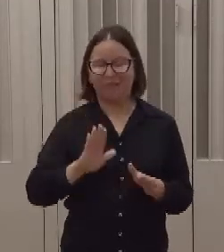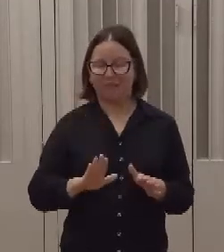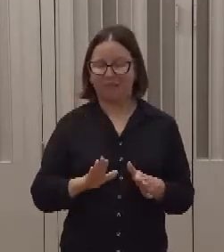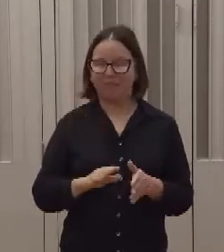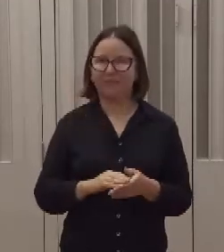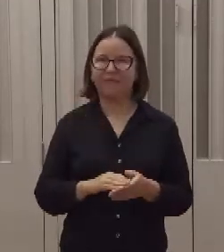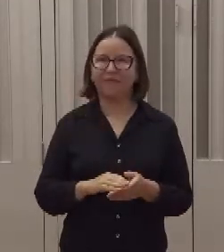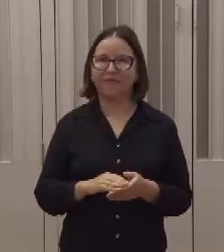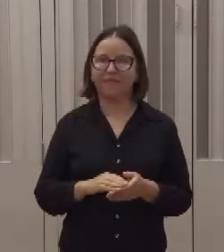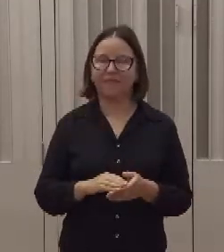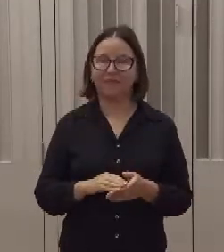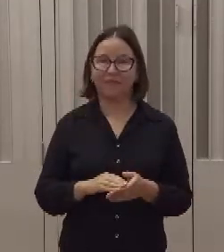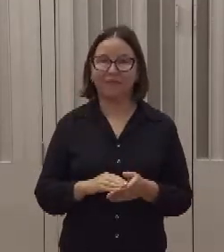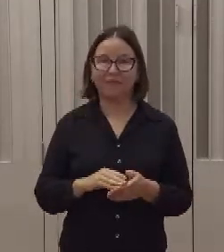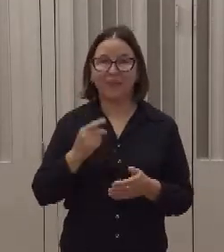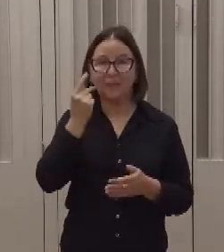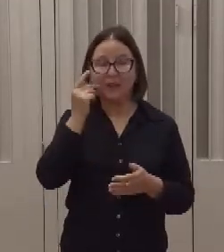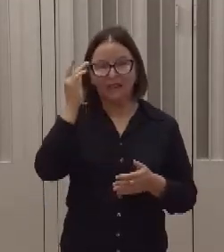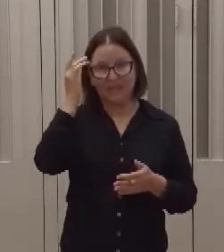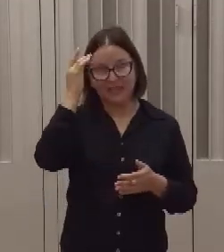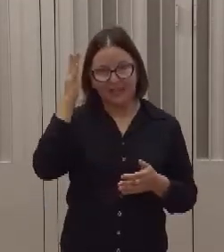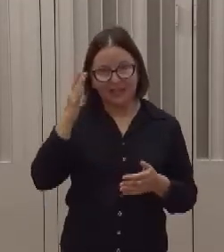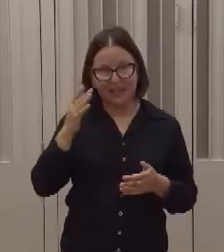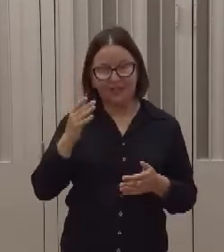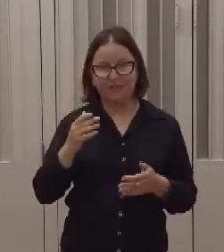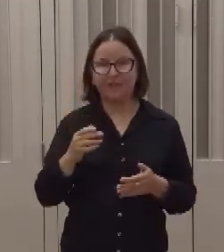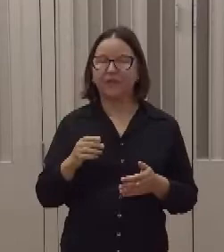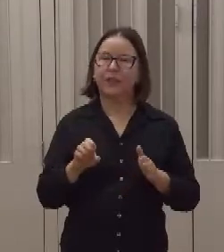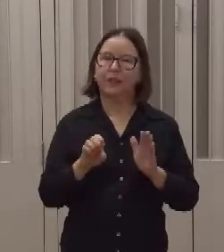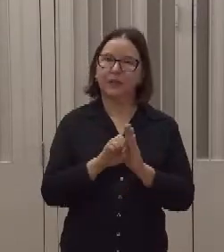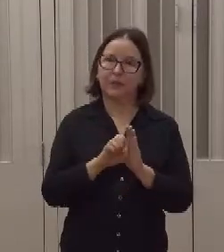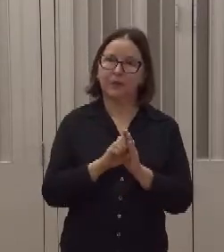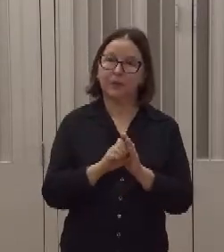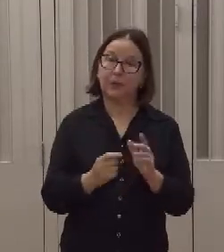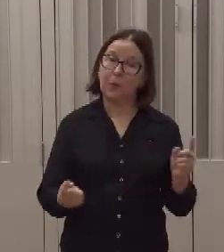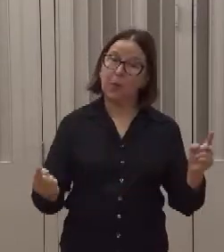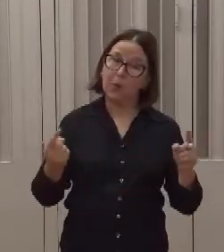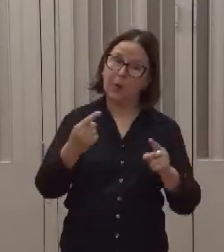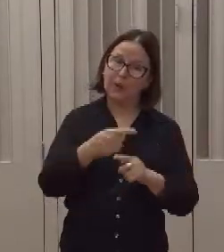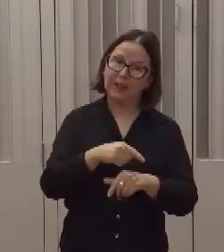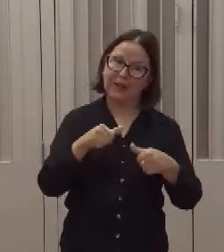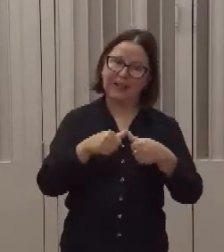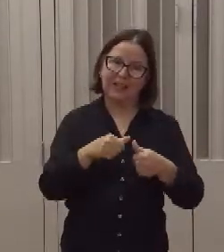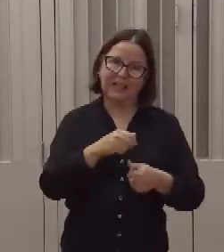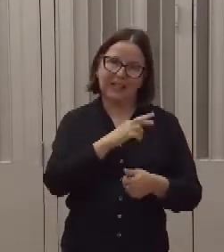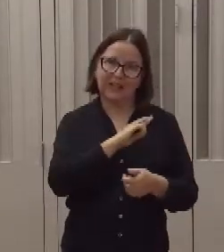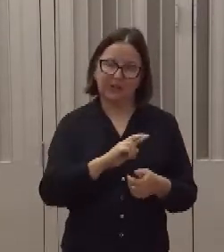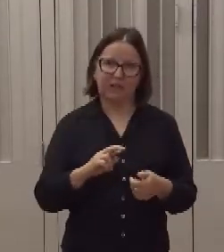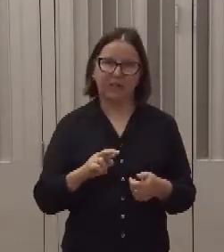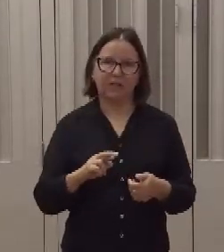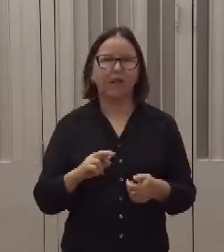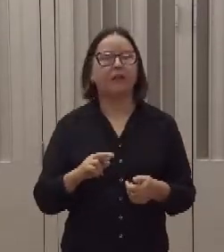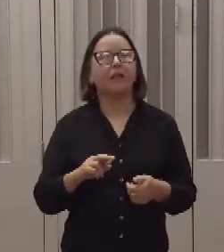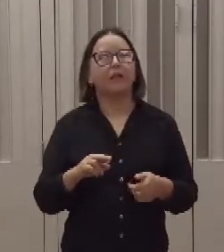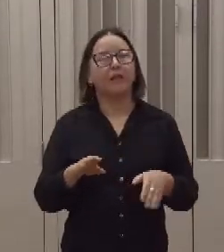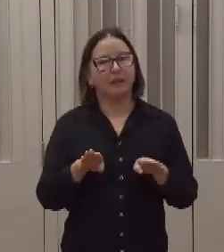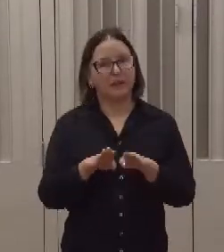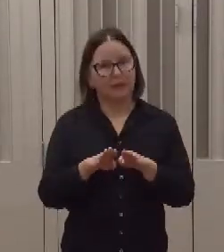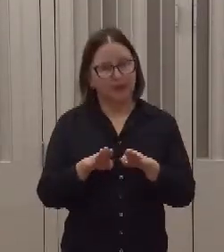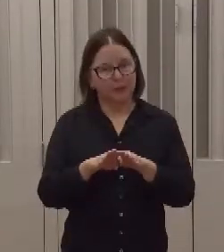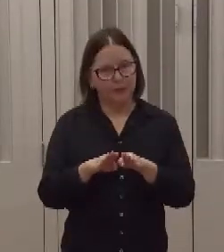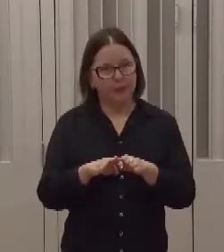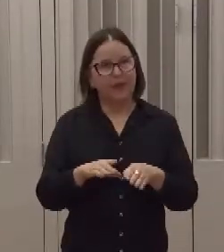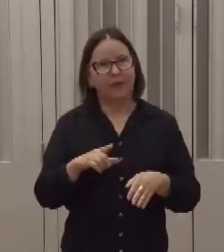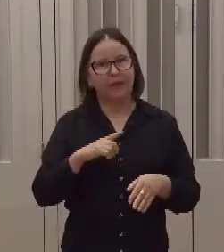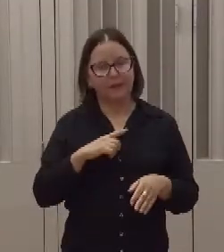Para facilitar para vocês, eu queria dar um exemplo do contrário, do oposto do gnóstico, que é um movimento que também existe hoje no mundo, que talvez